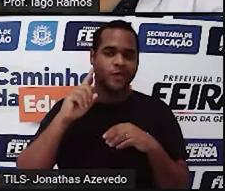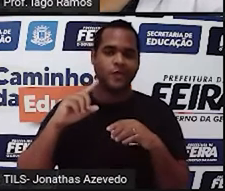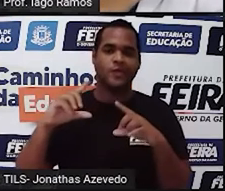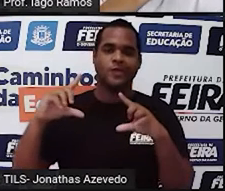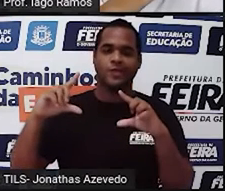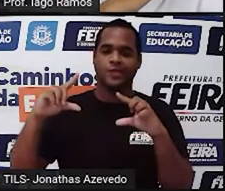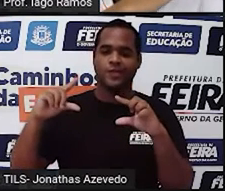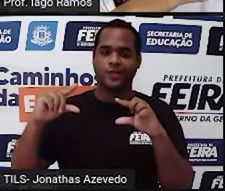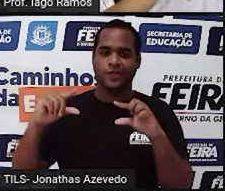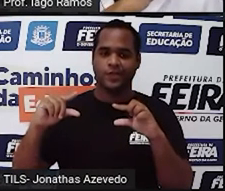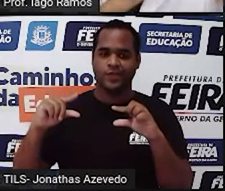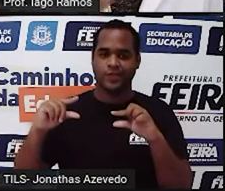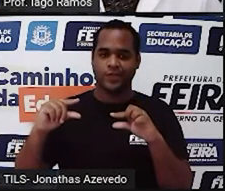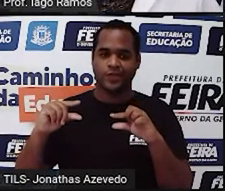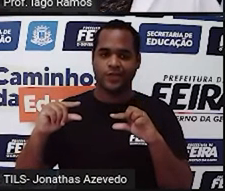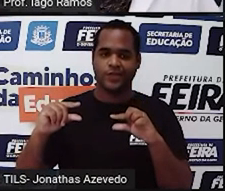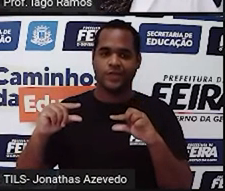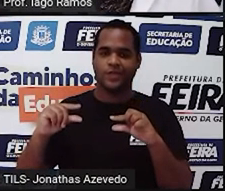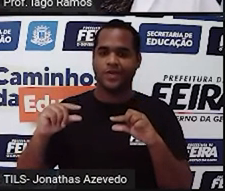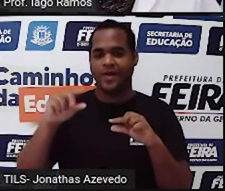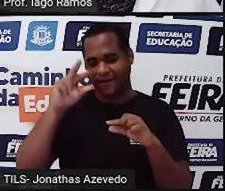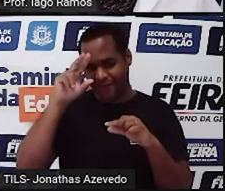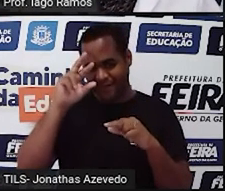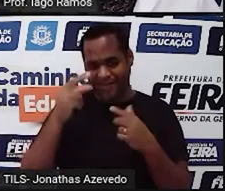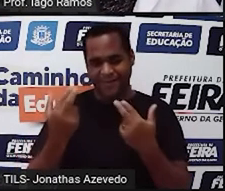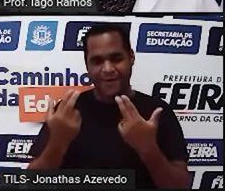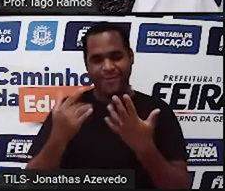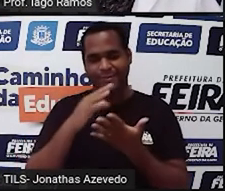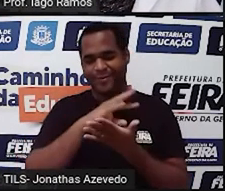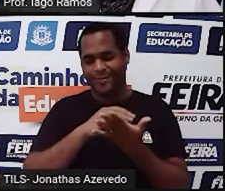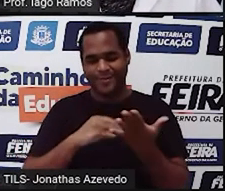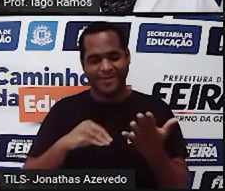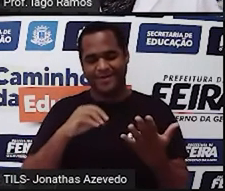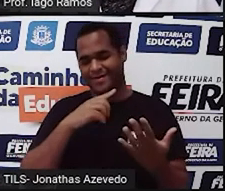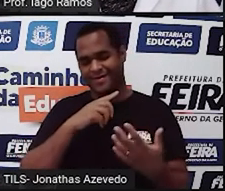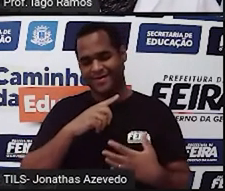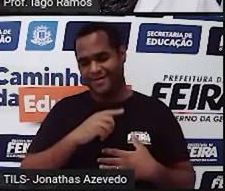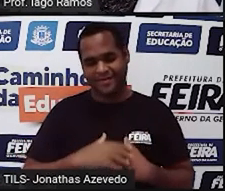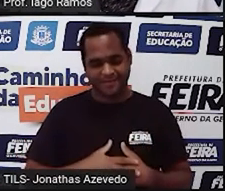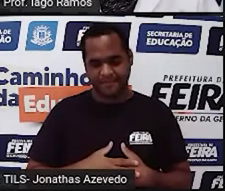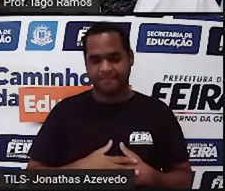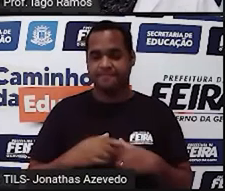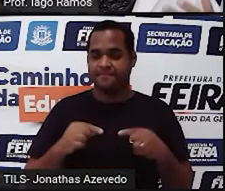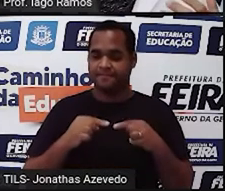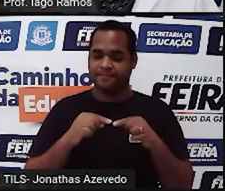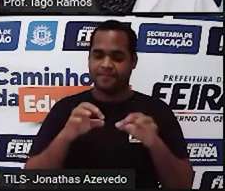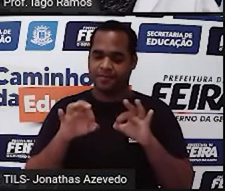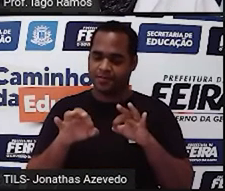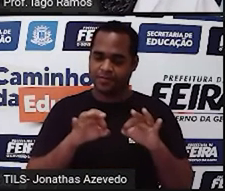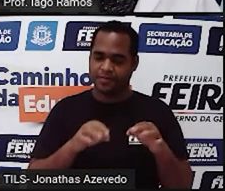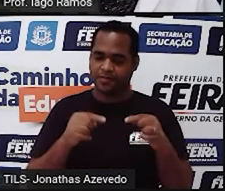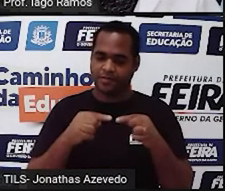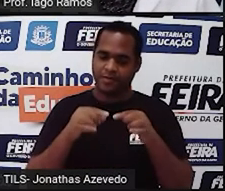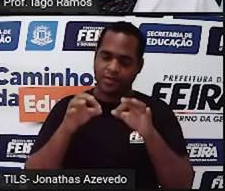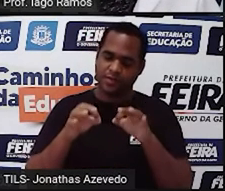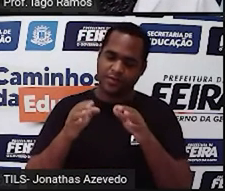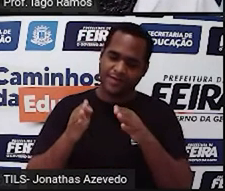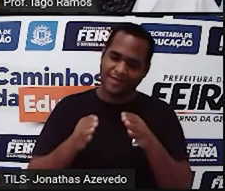diminuindo diminuindo diminuindo até ficar do tamanho da Formiguinha Então essa é a ordem decrescente